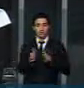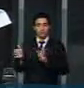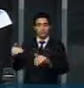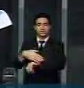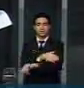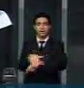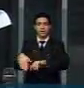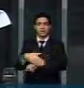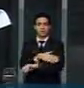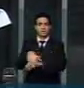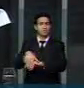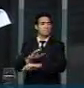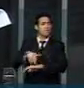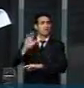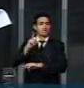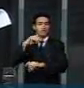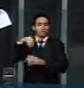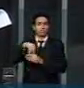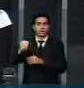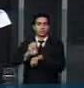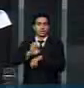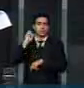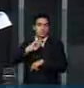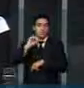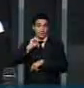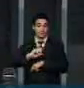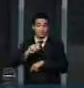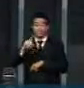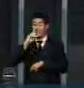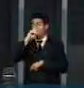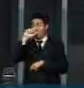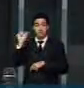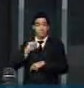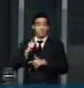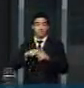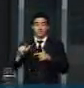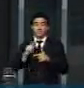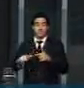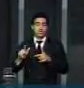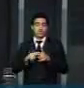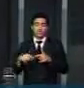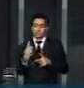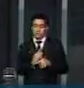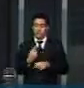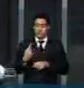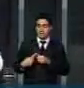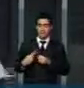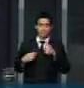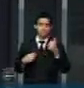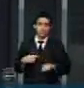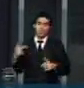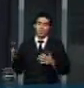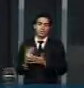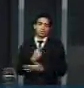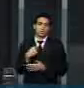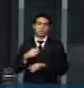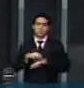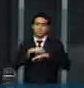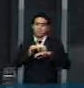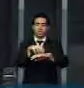malha rodoviária federal, o que agrava esse tipo de problema em nosso território.